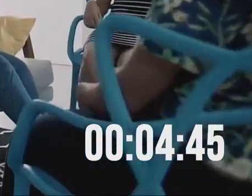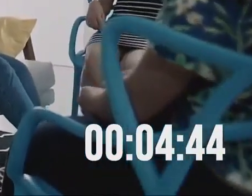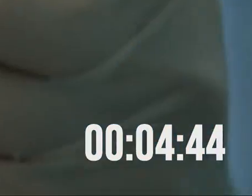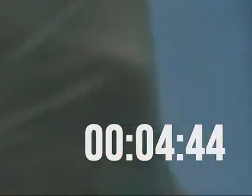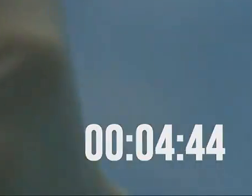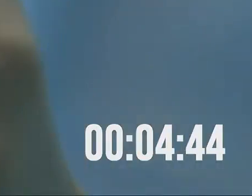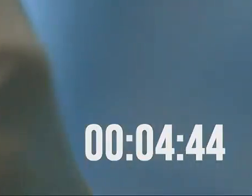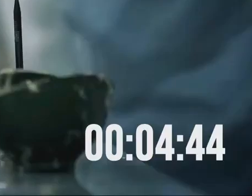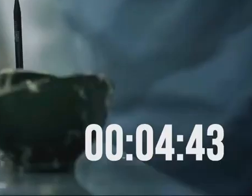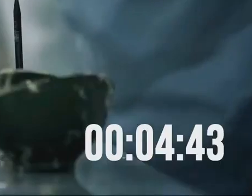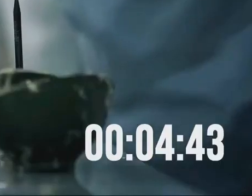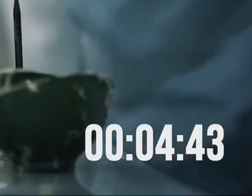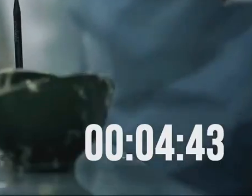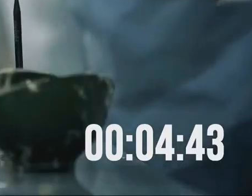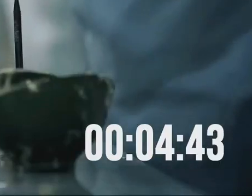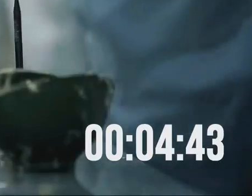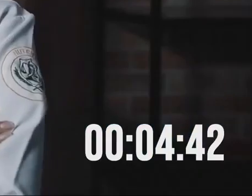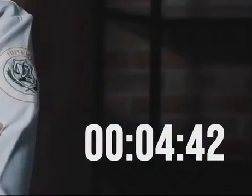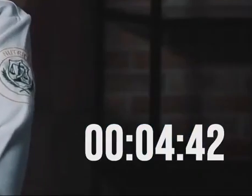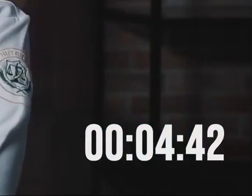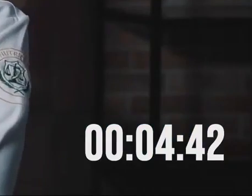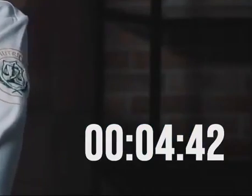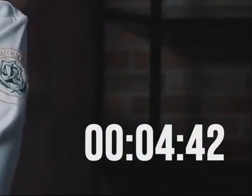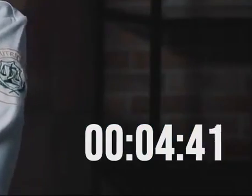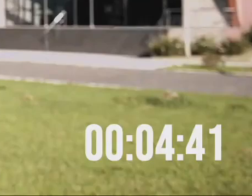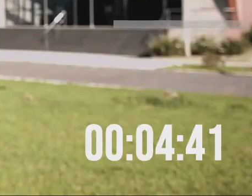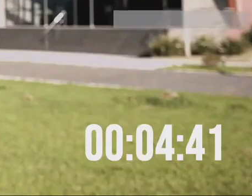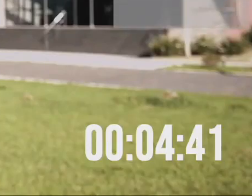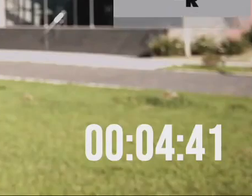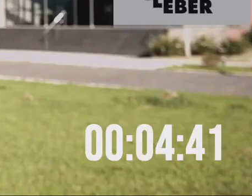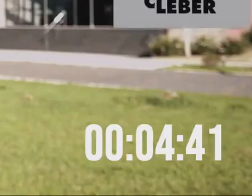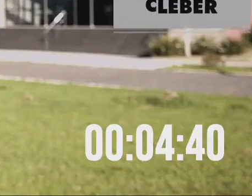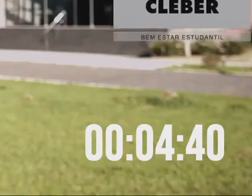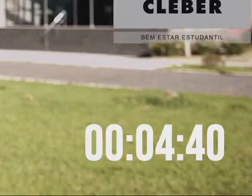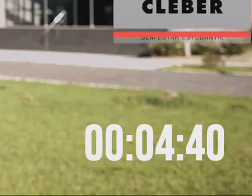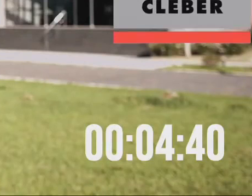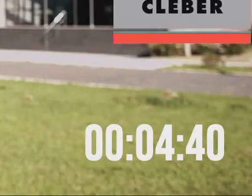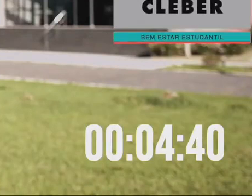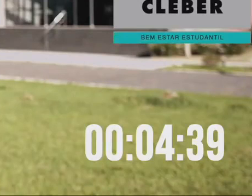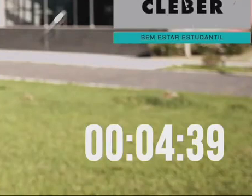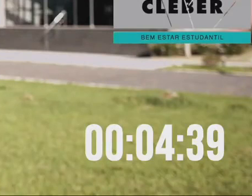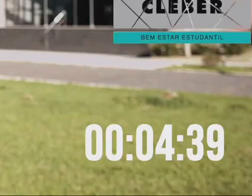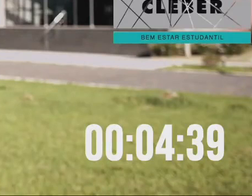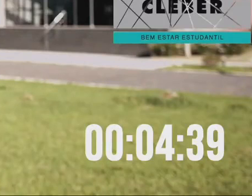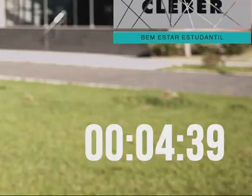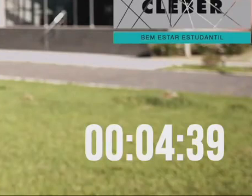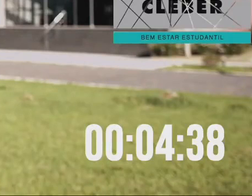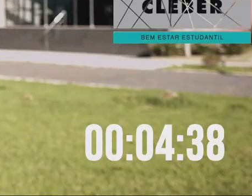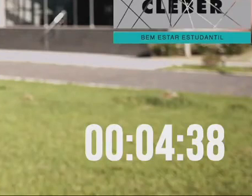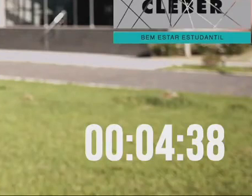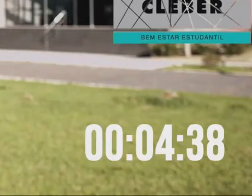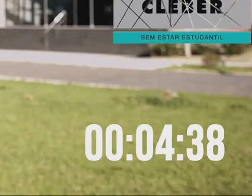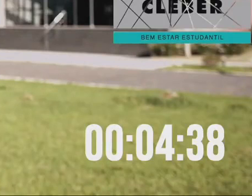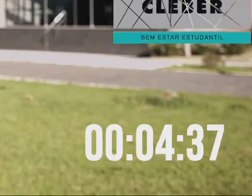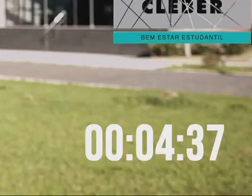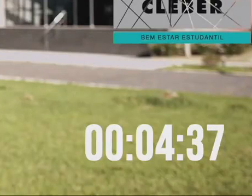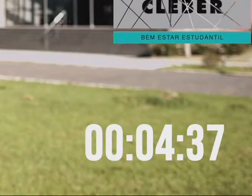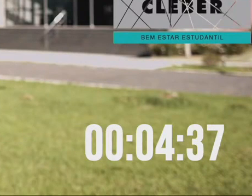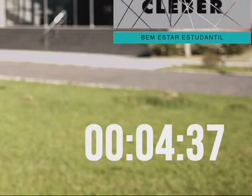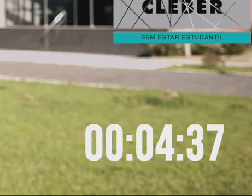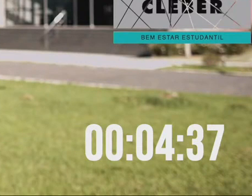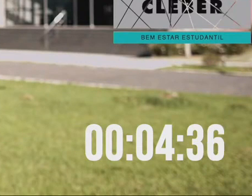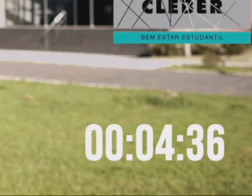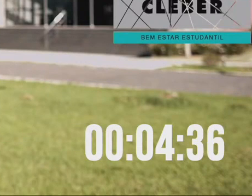rede adventista de ensino, presente em mais de 165 países do mundo. Este lugar transforma vidas